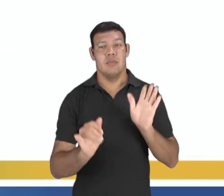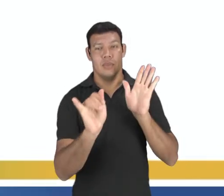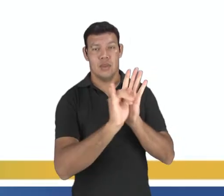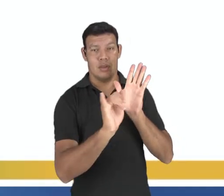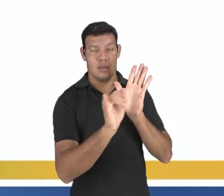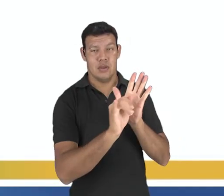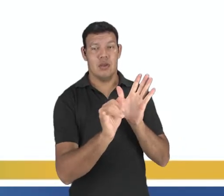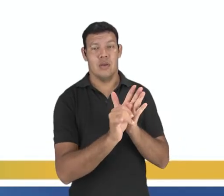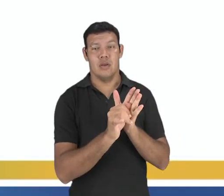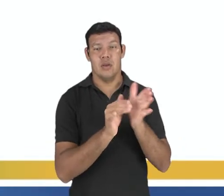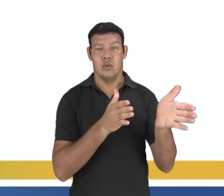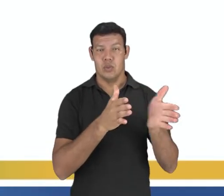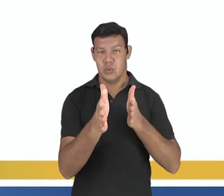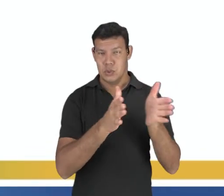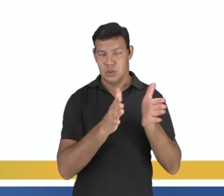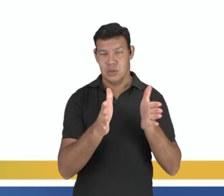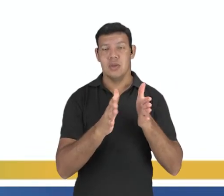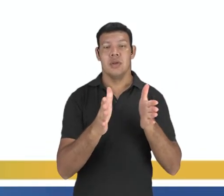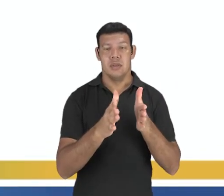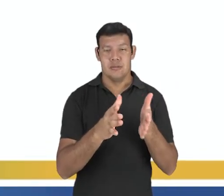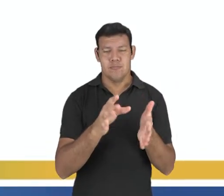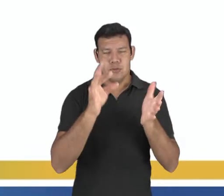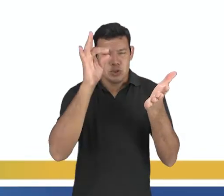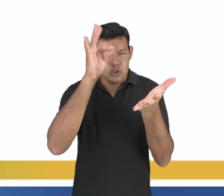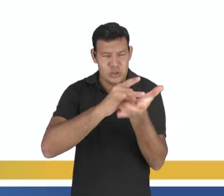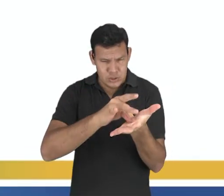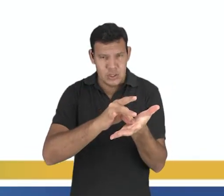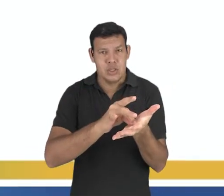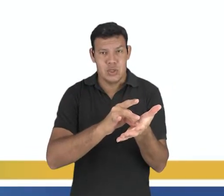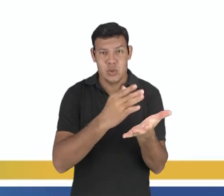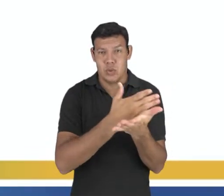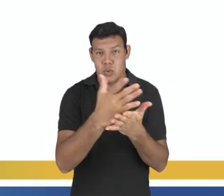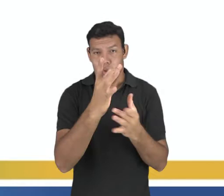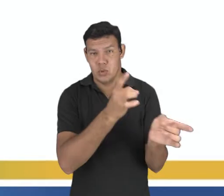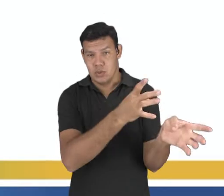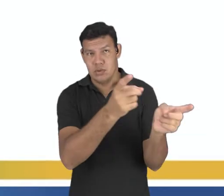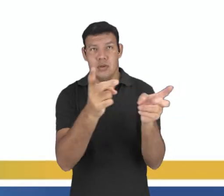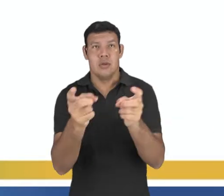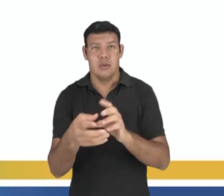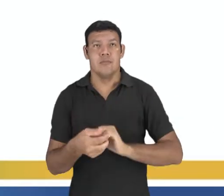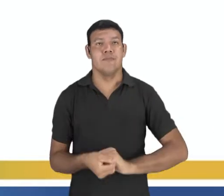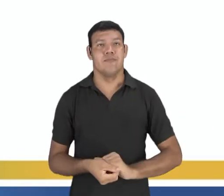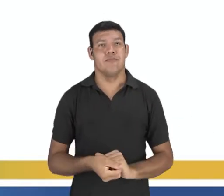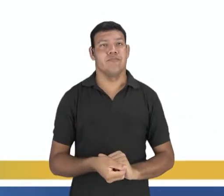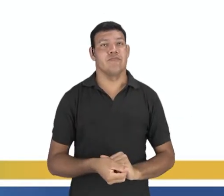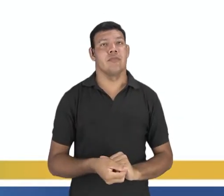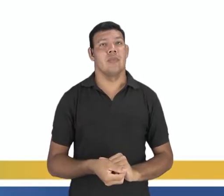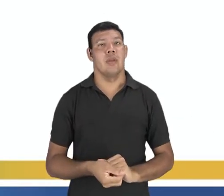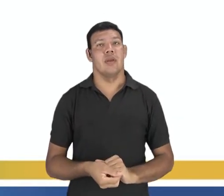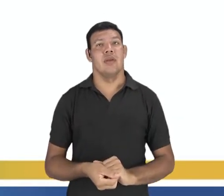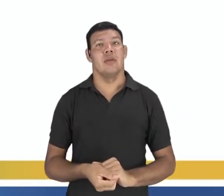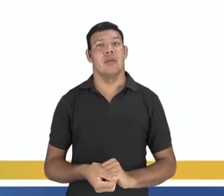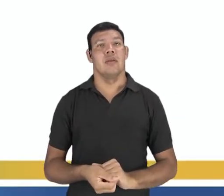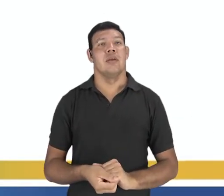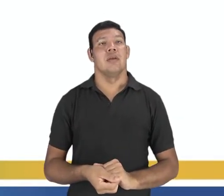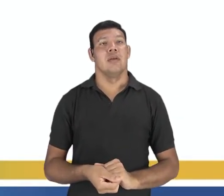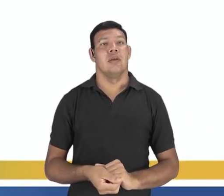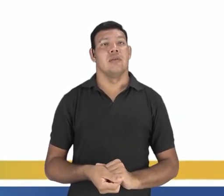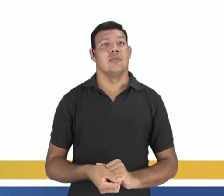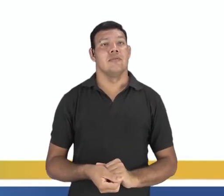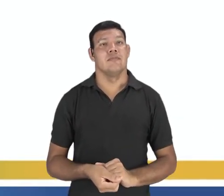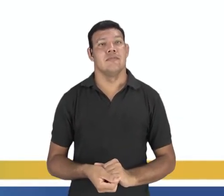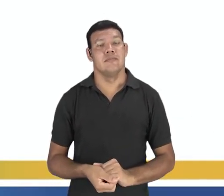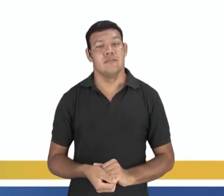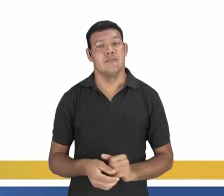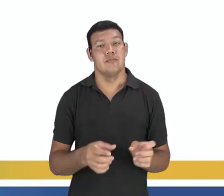Identificar o período exato que se iniciou o comércio é praticamente impossível. Historicamente, fala-se que o comércio surgiu a